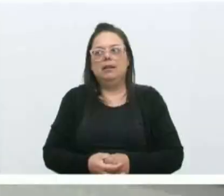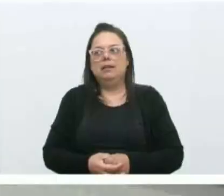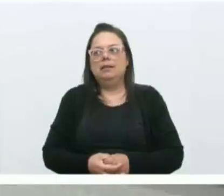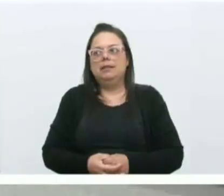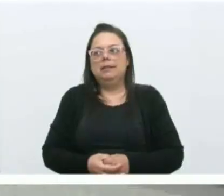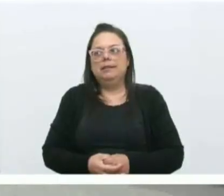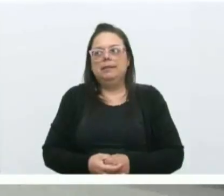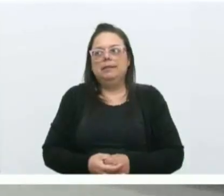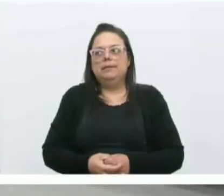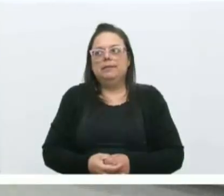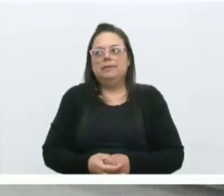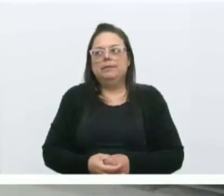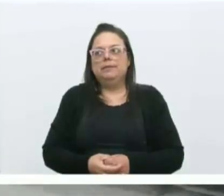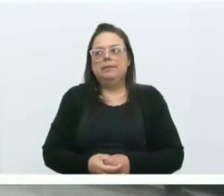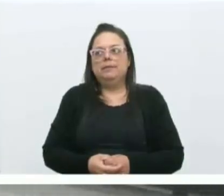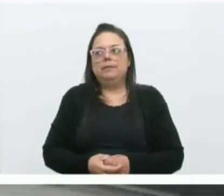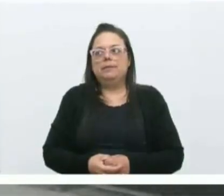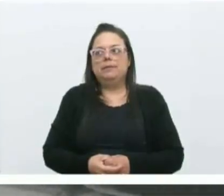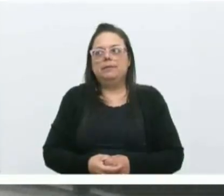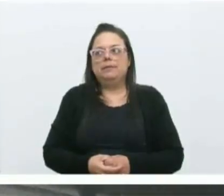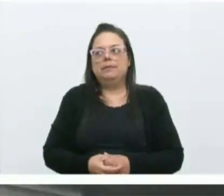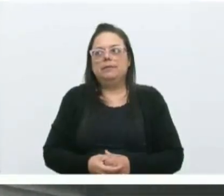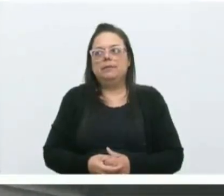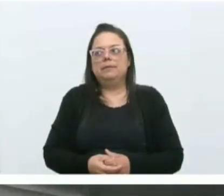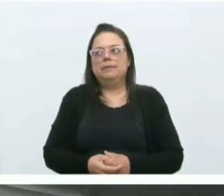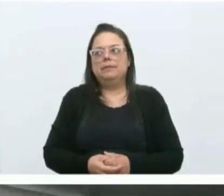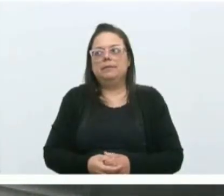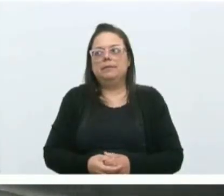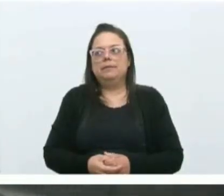Precisa quebrar, né?